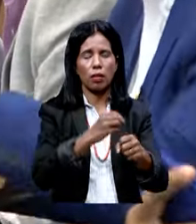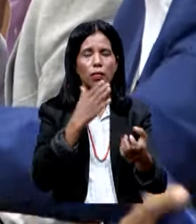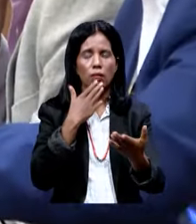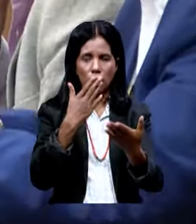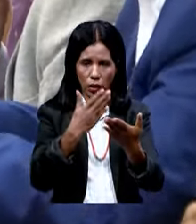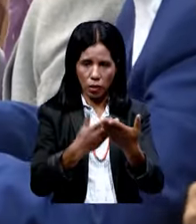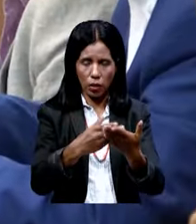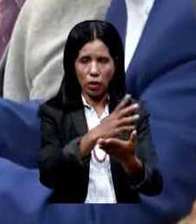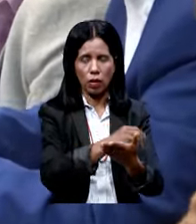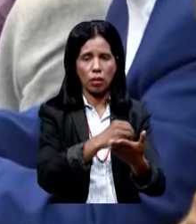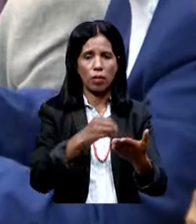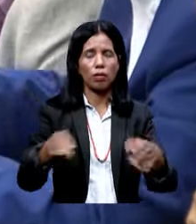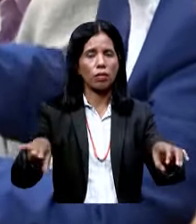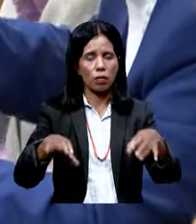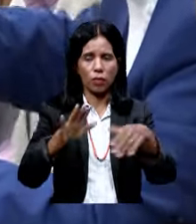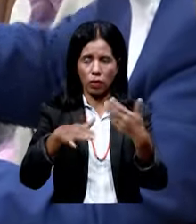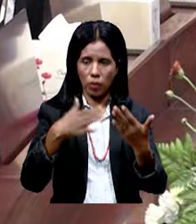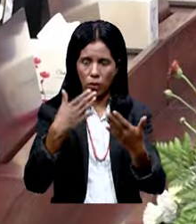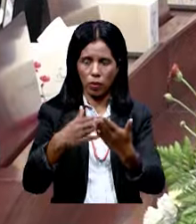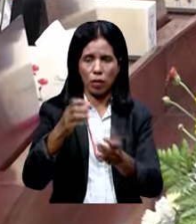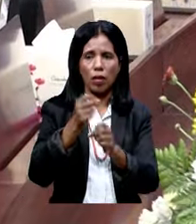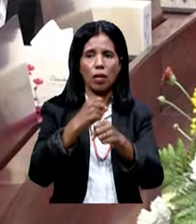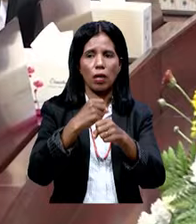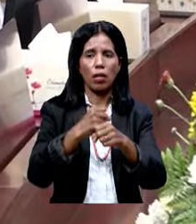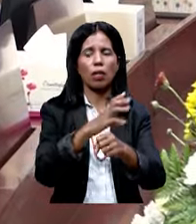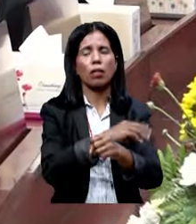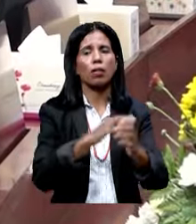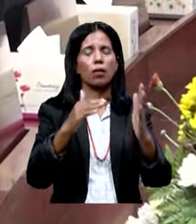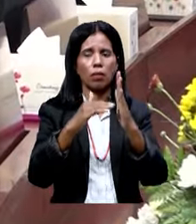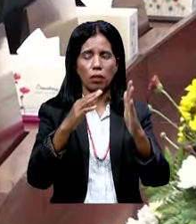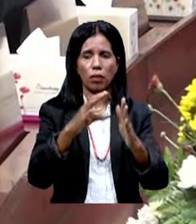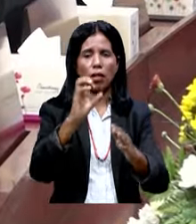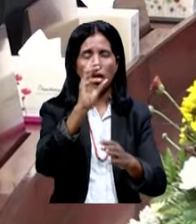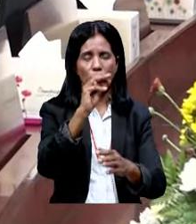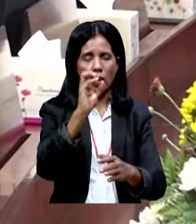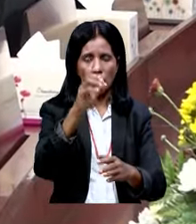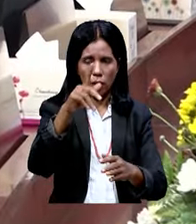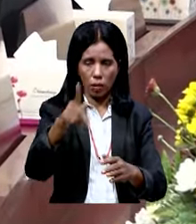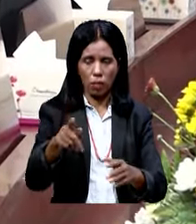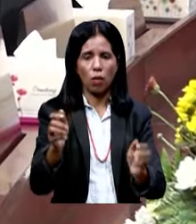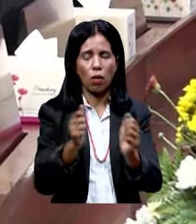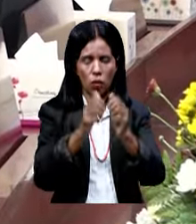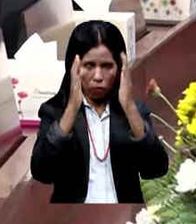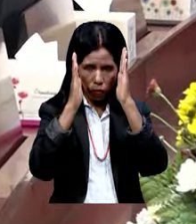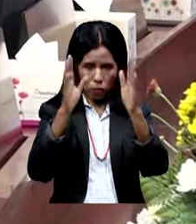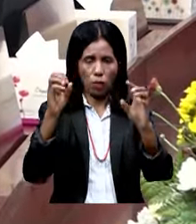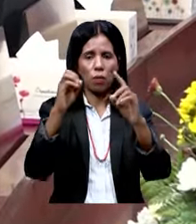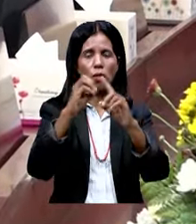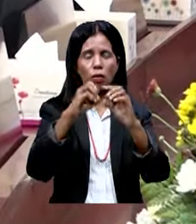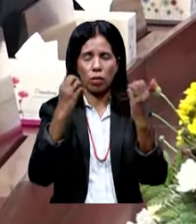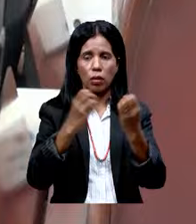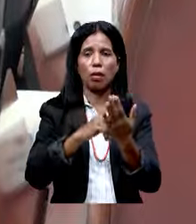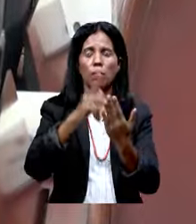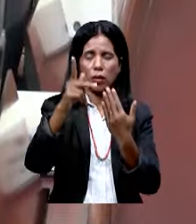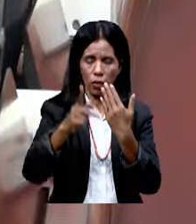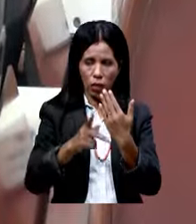móveis, aquisição serviço, ca realização contrata obras públicas nian, ne be o intenção ba organização,